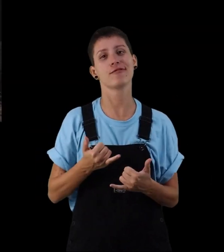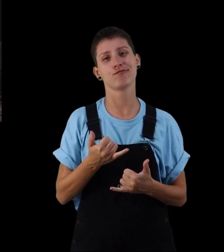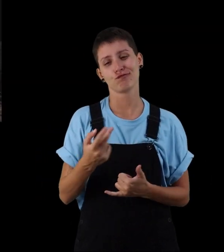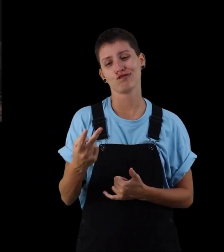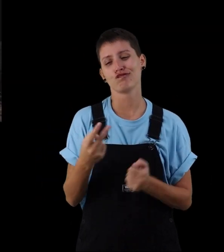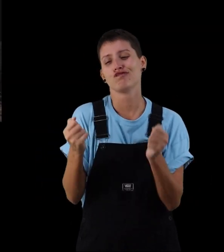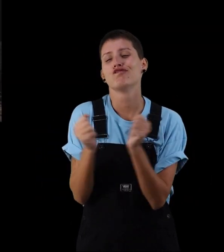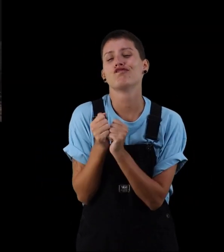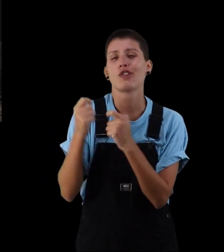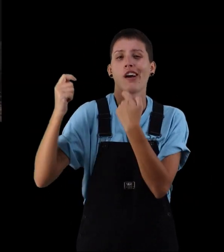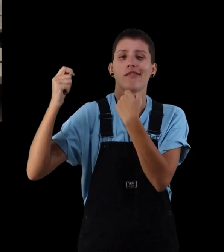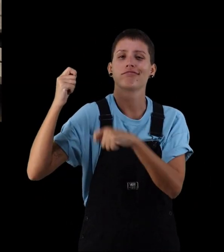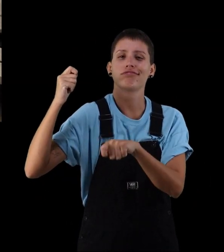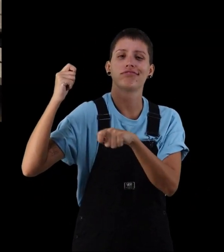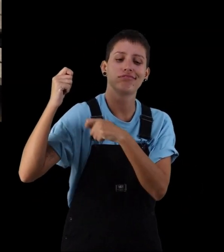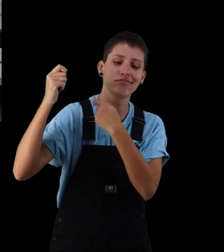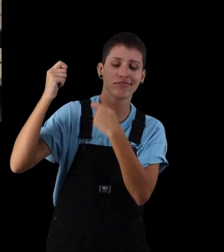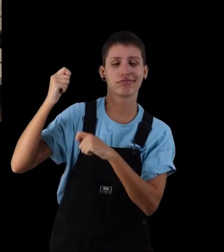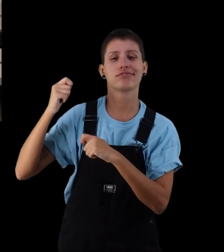menino e seu amigo violino.